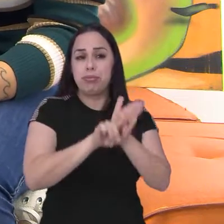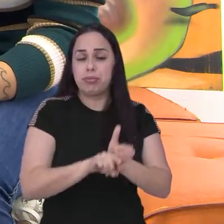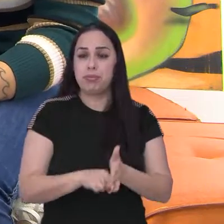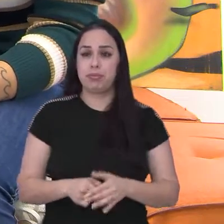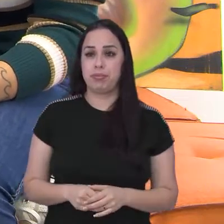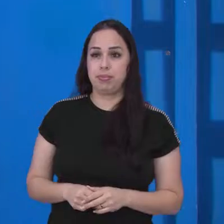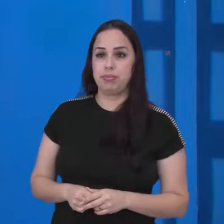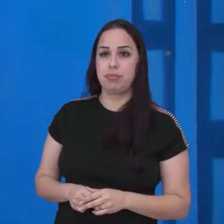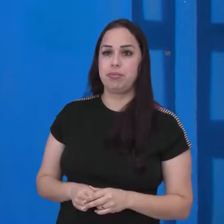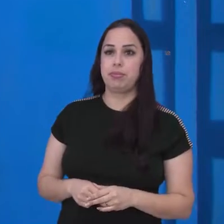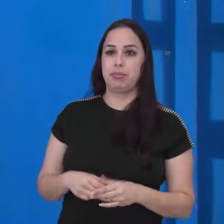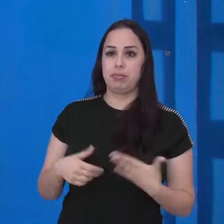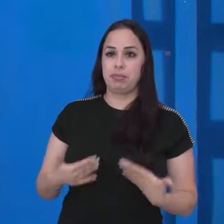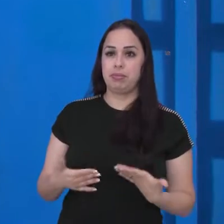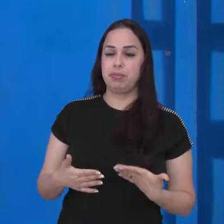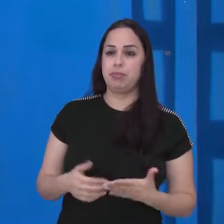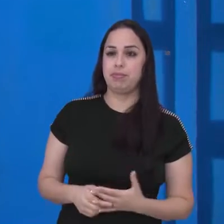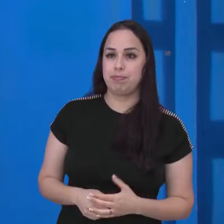ele hoje?